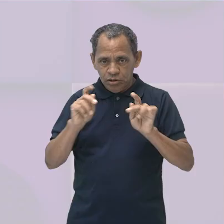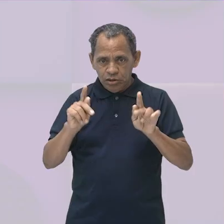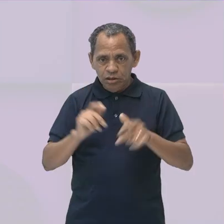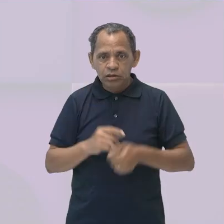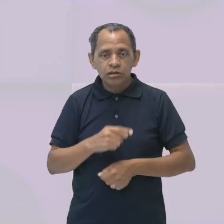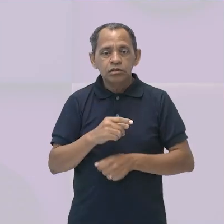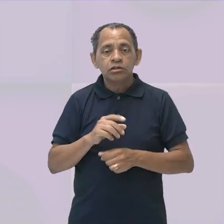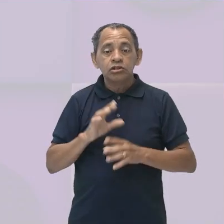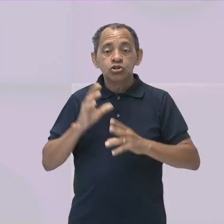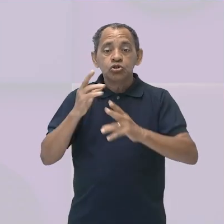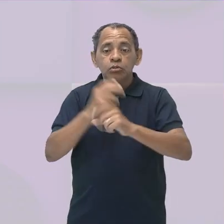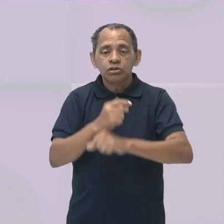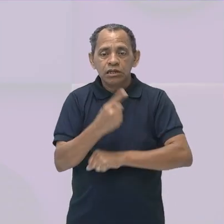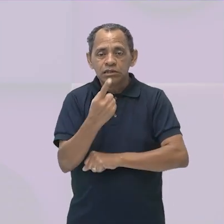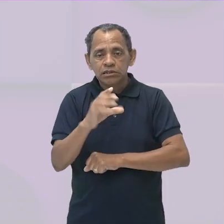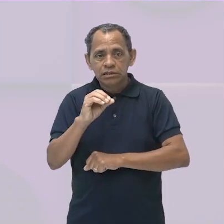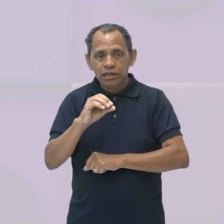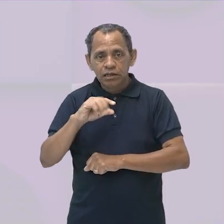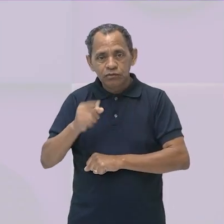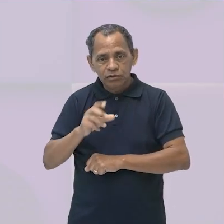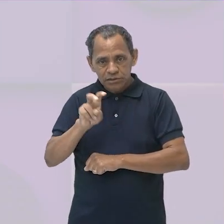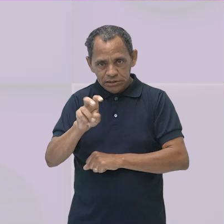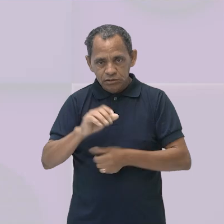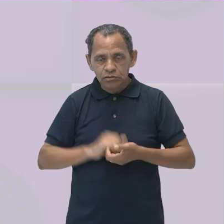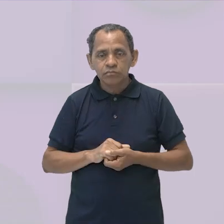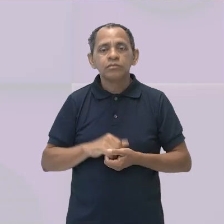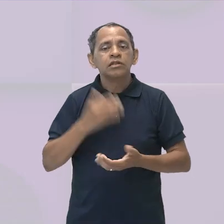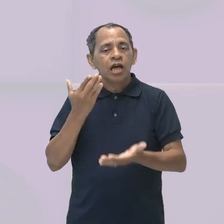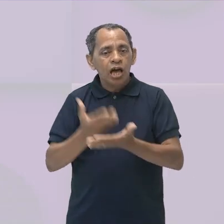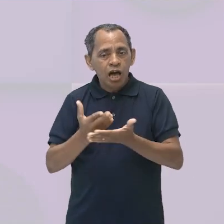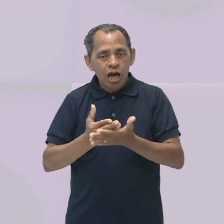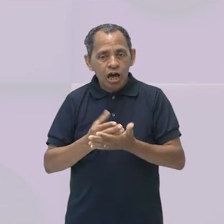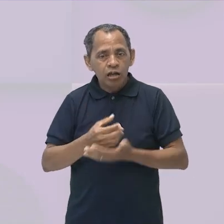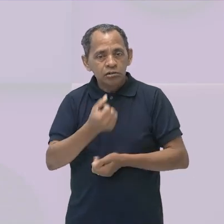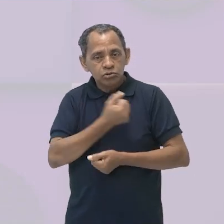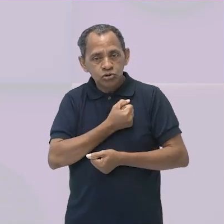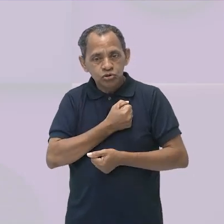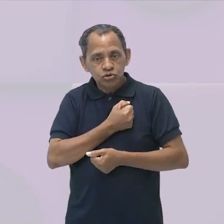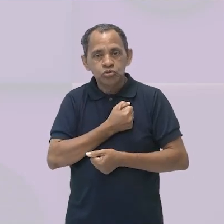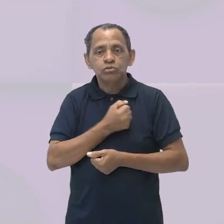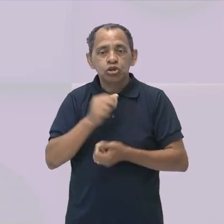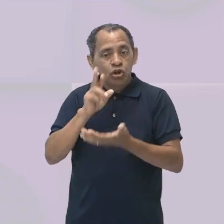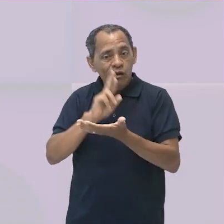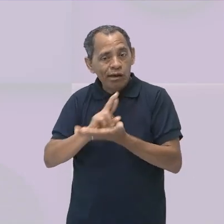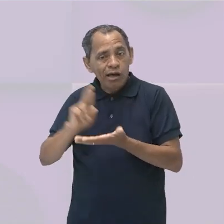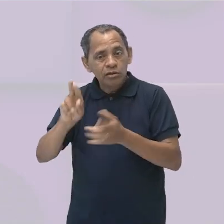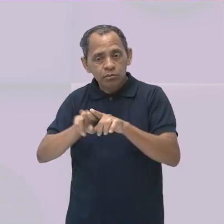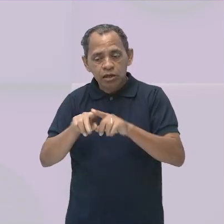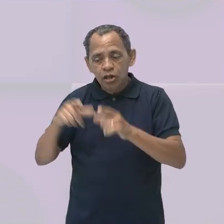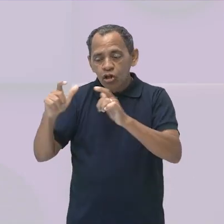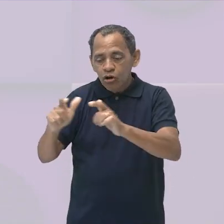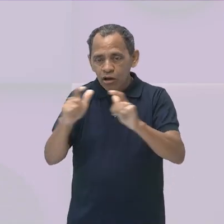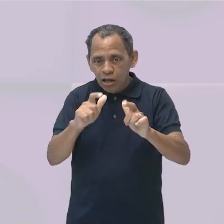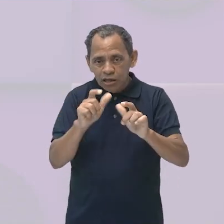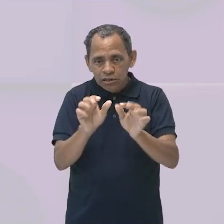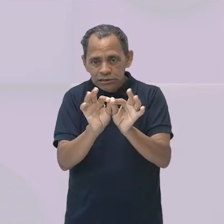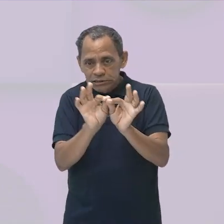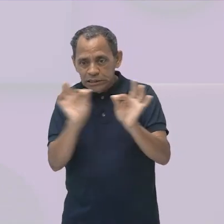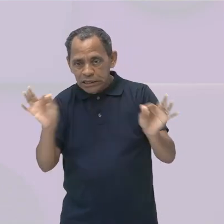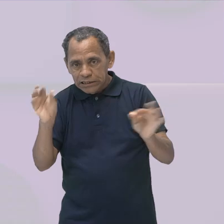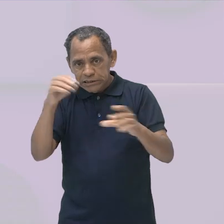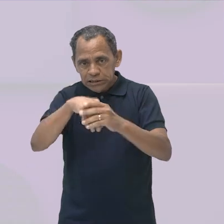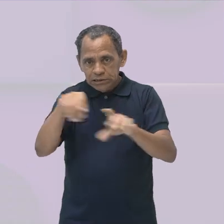gente, essa foi a nossa aula sobre números reais e a localização desses números nas retas